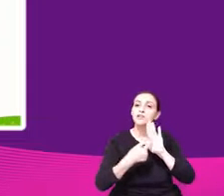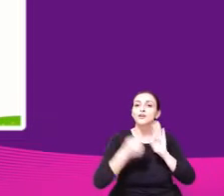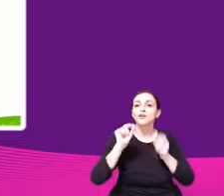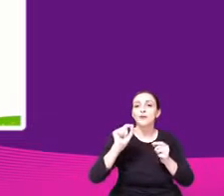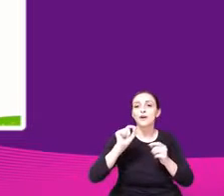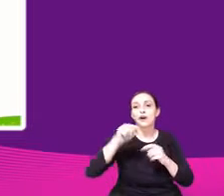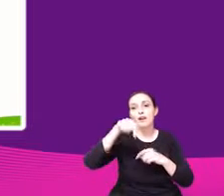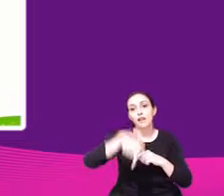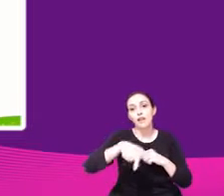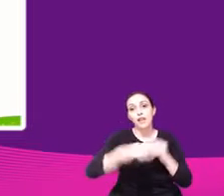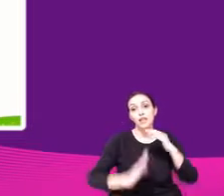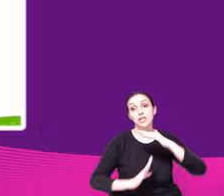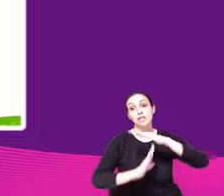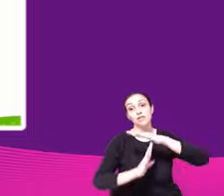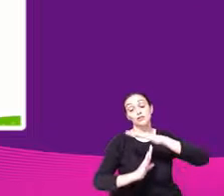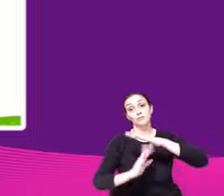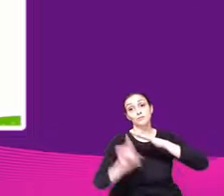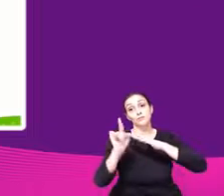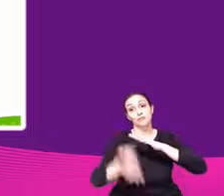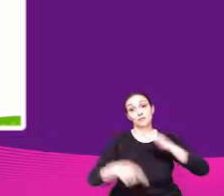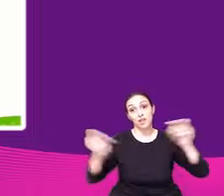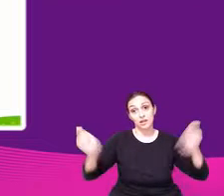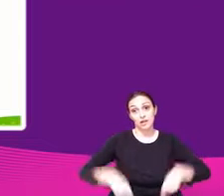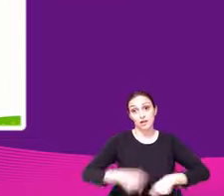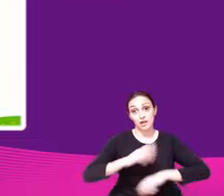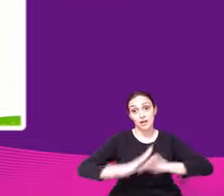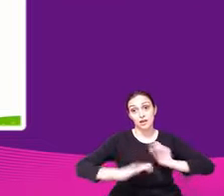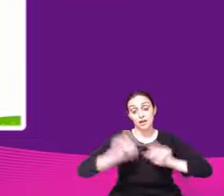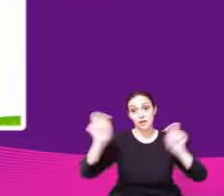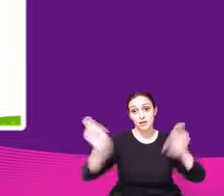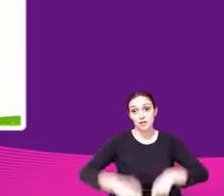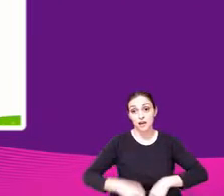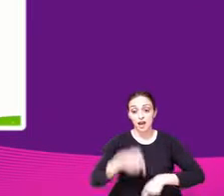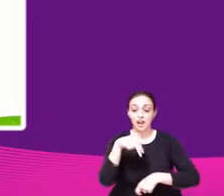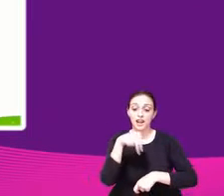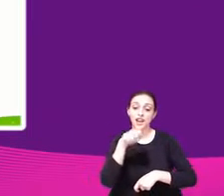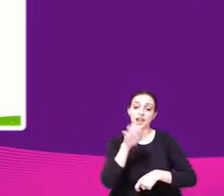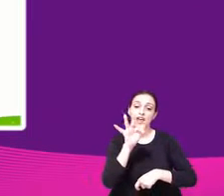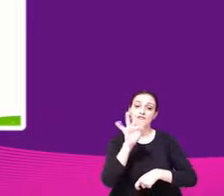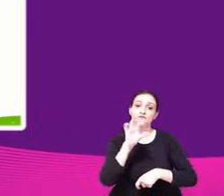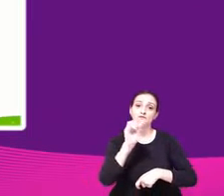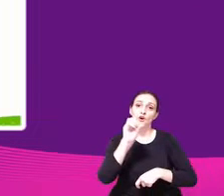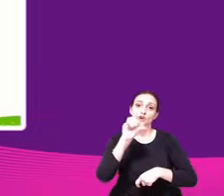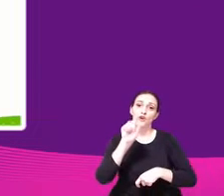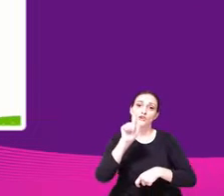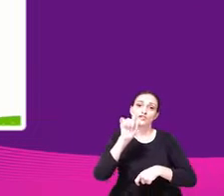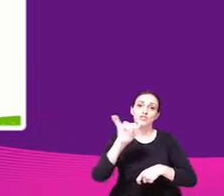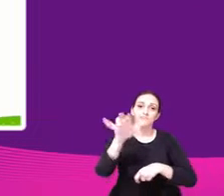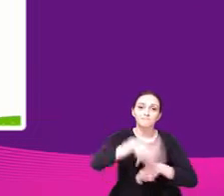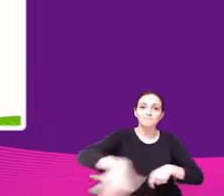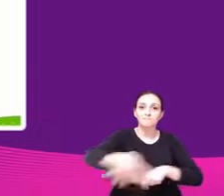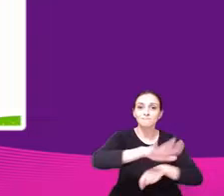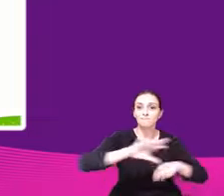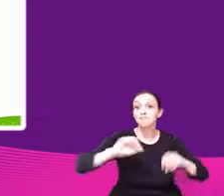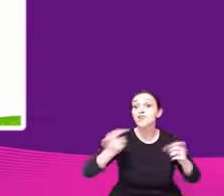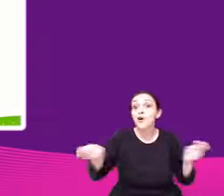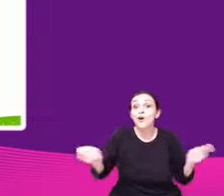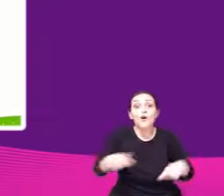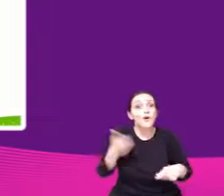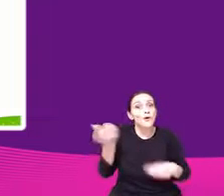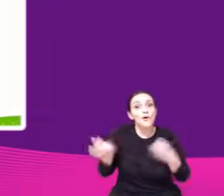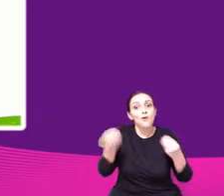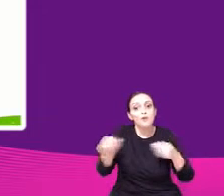de limitação da capacidade da nefrologia de lidar com essa população cada vez maior, né, como nós vimos